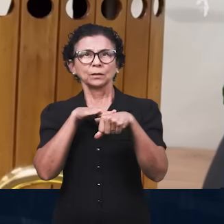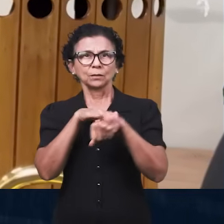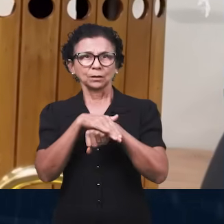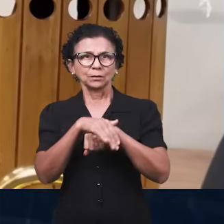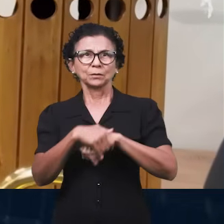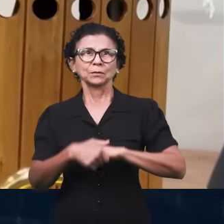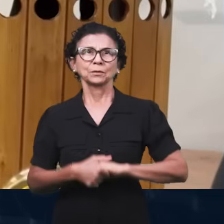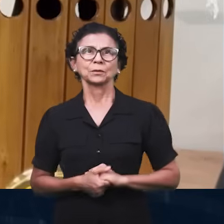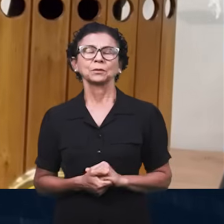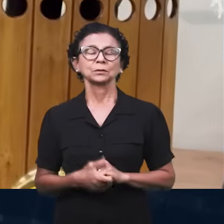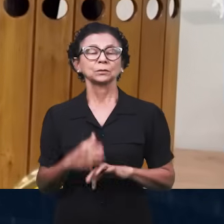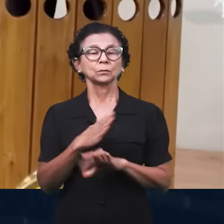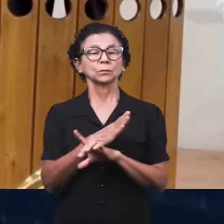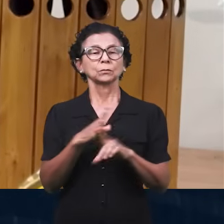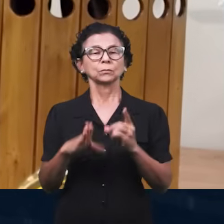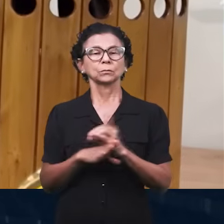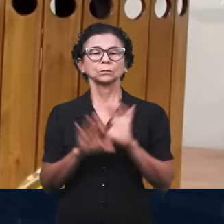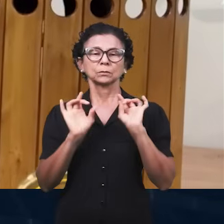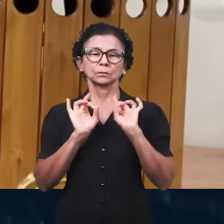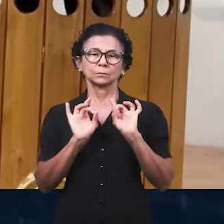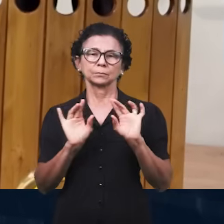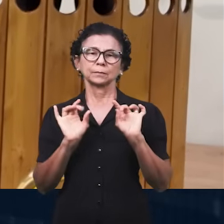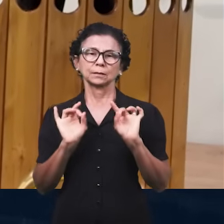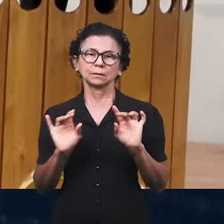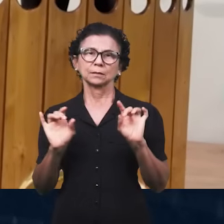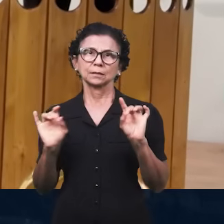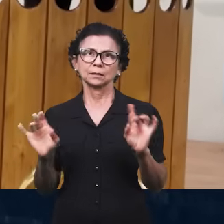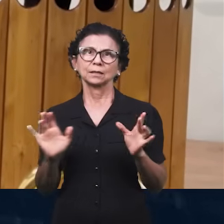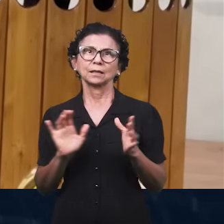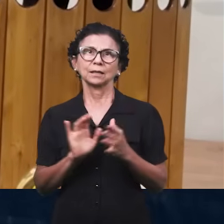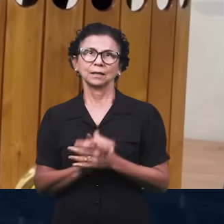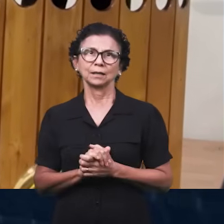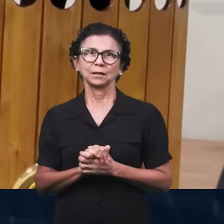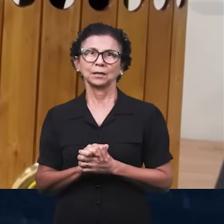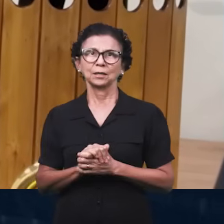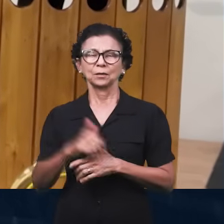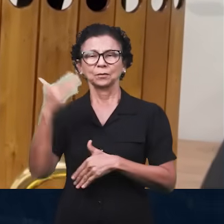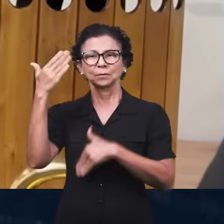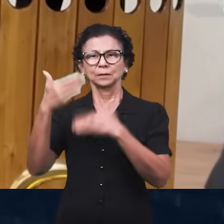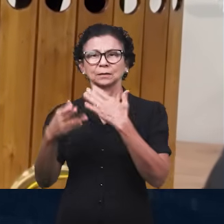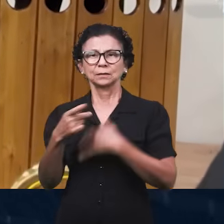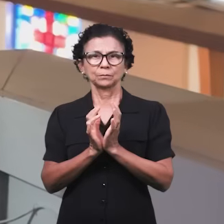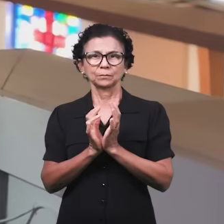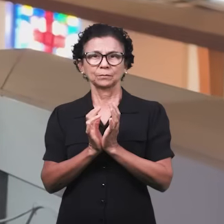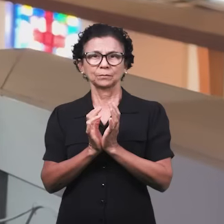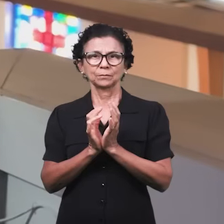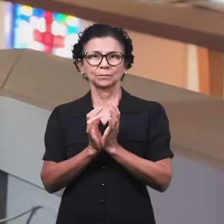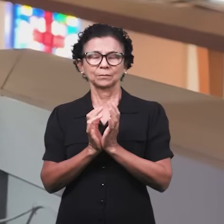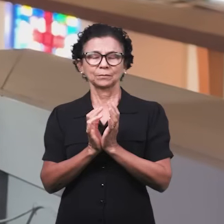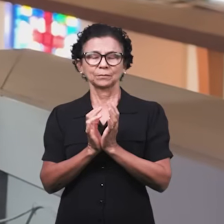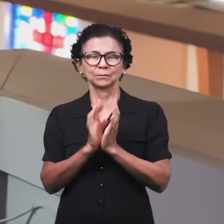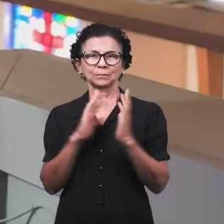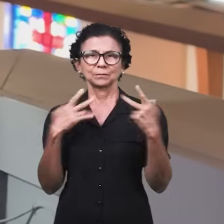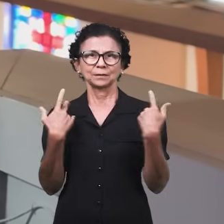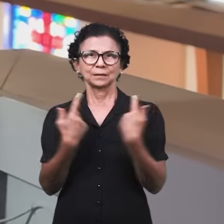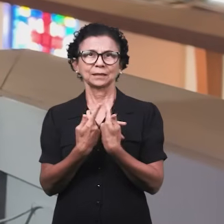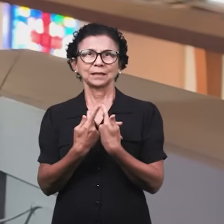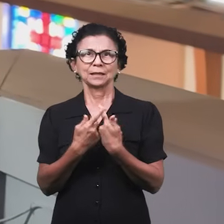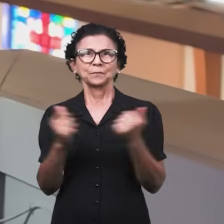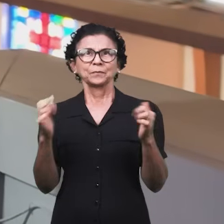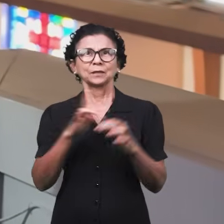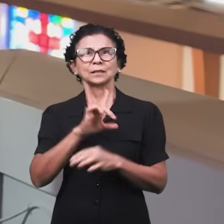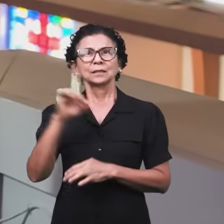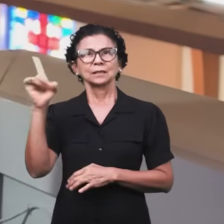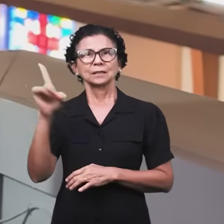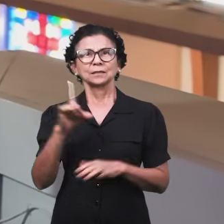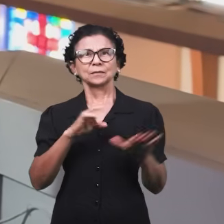se alegrou com um culto especial de glorificação com a presença dos pastores do presbitério. Glórias a Deus! Até a próxima